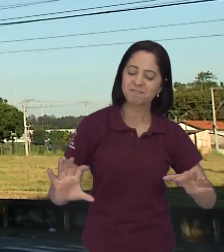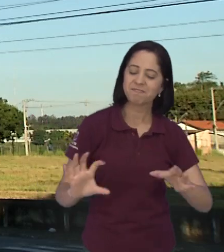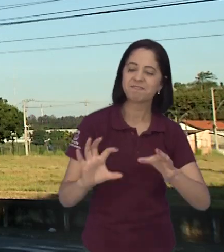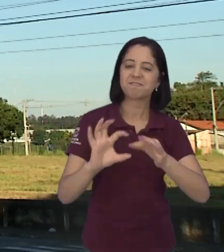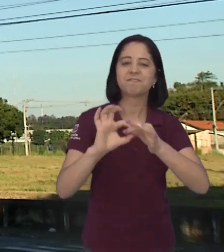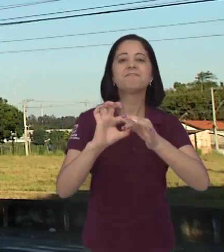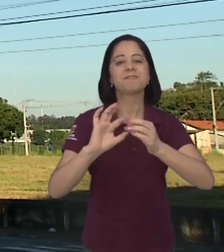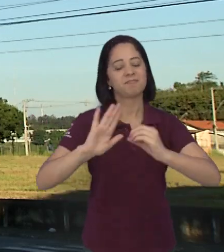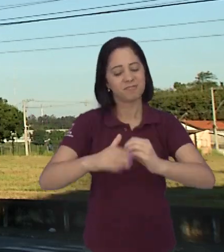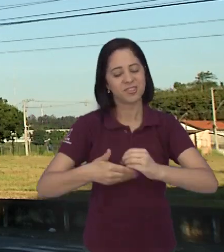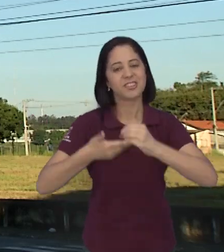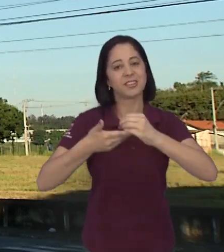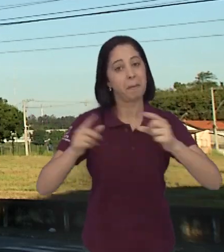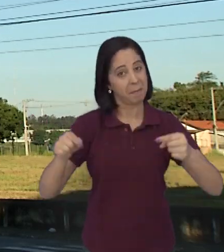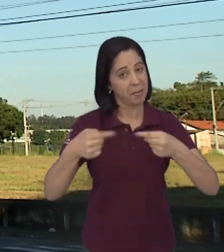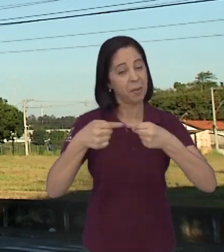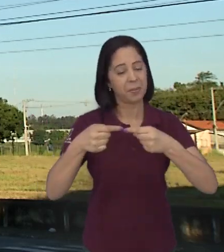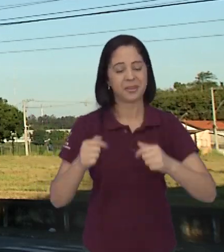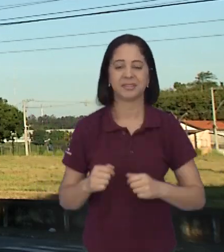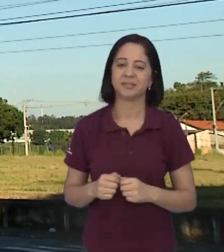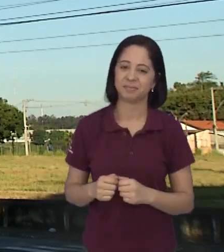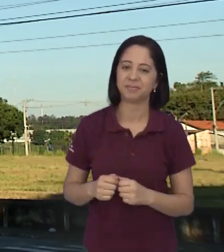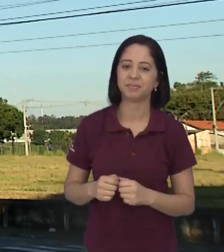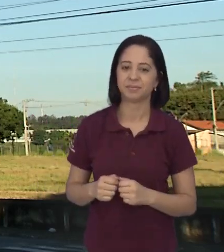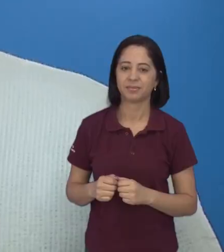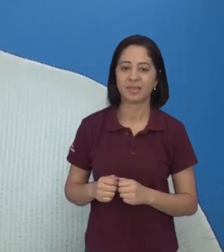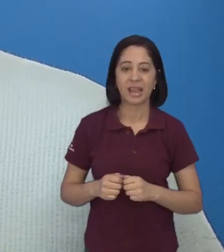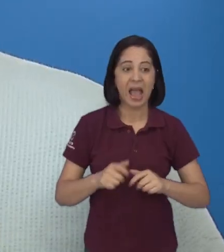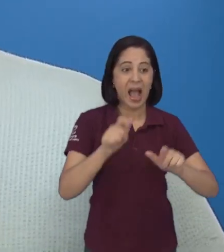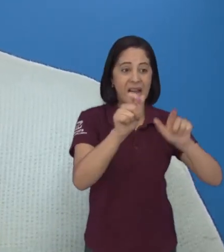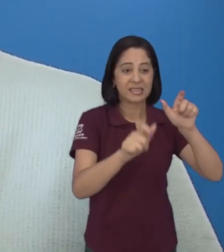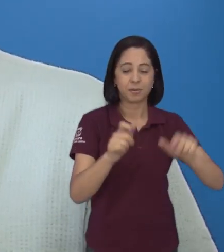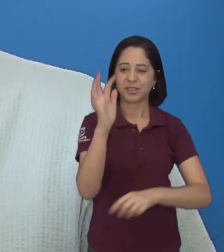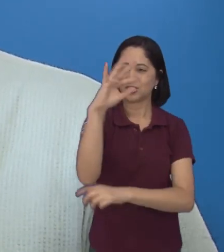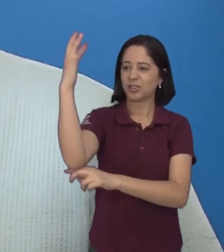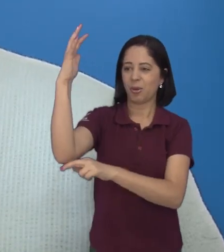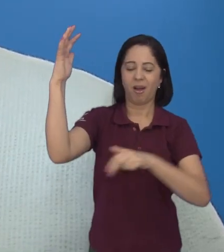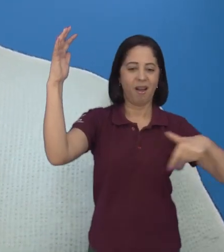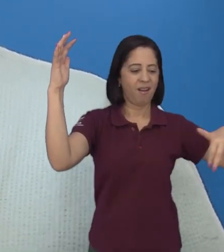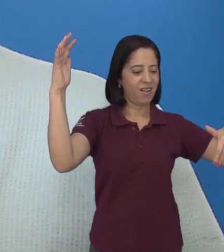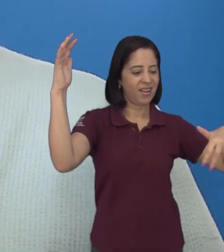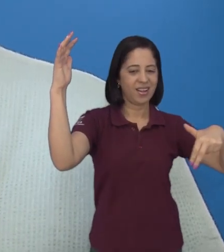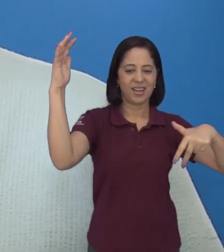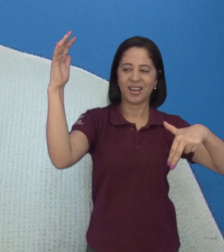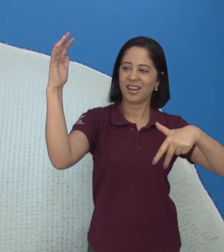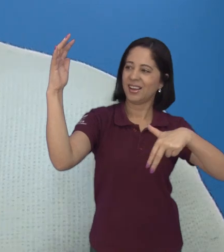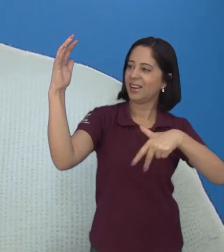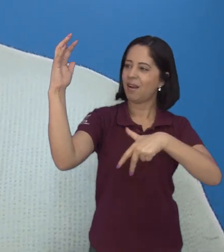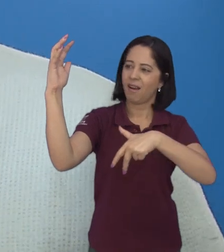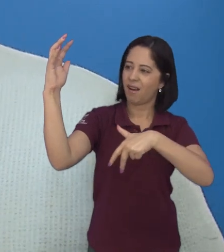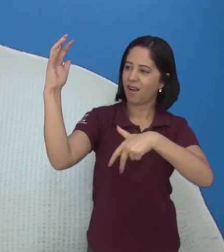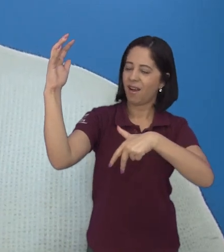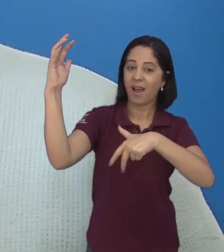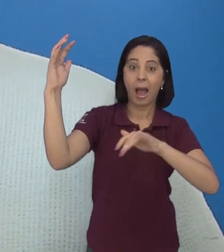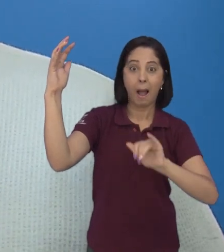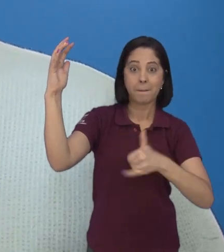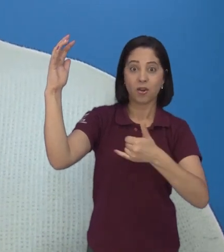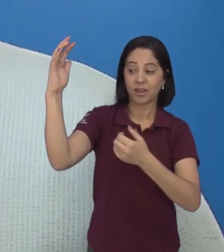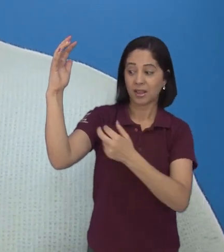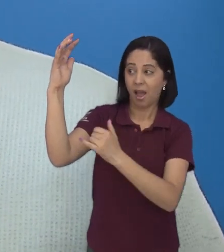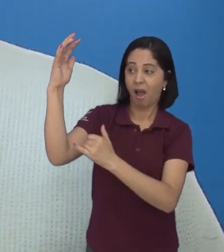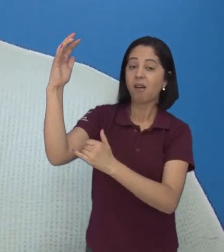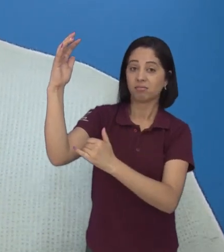podem andar lado a lado na busca por sustentabilidade. Levar essas pessoas debaixo de uma árvore